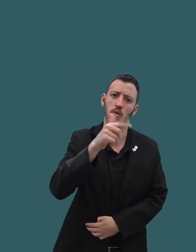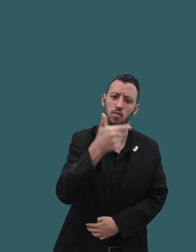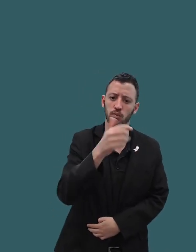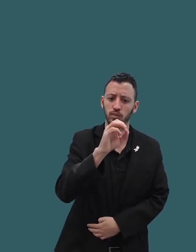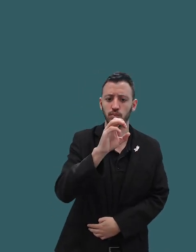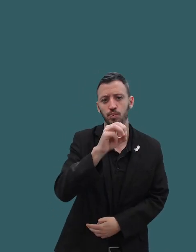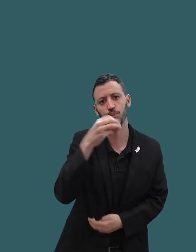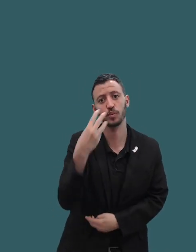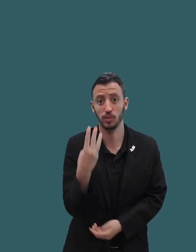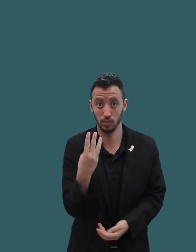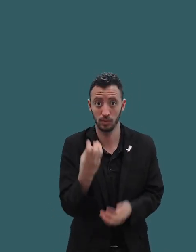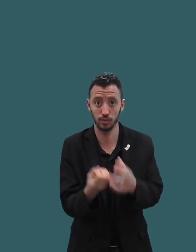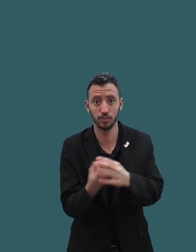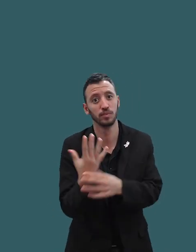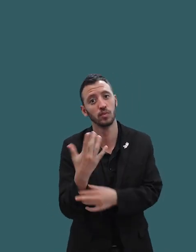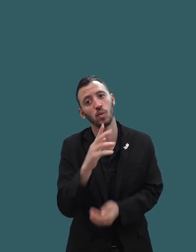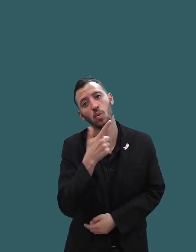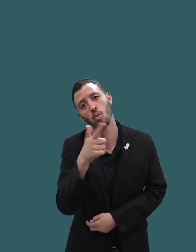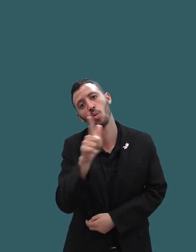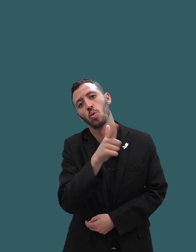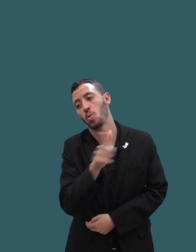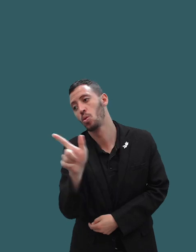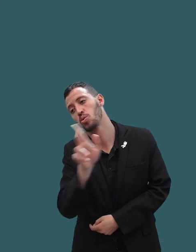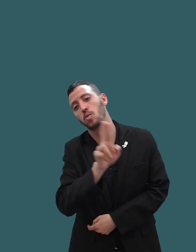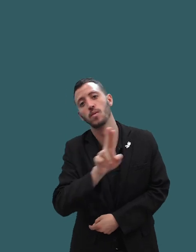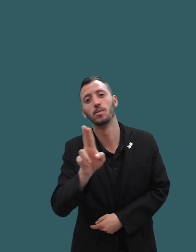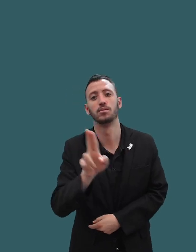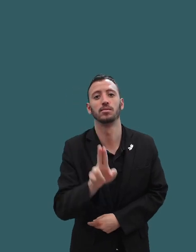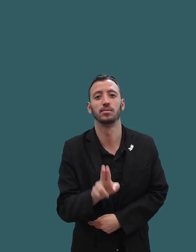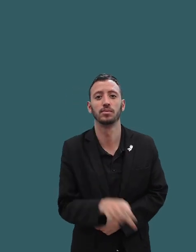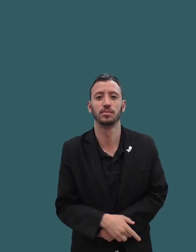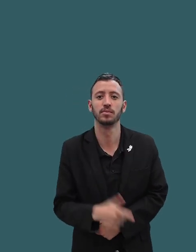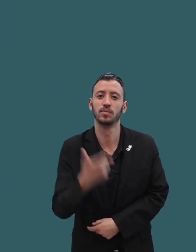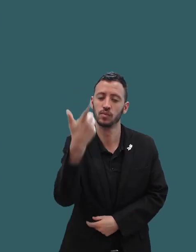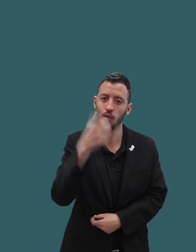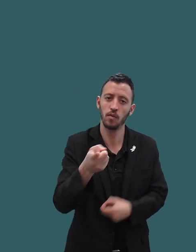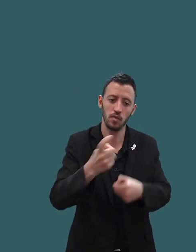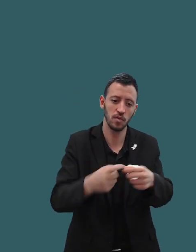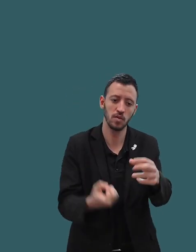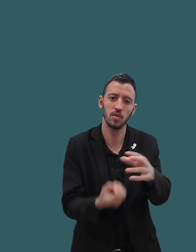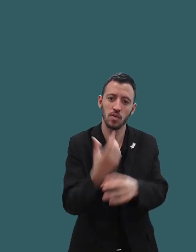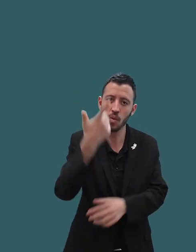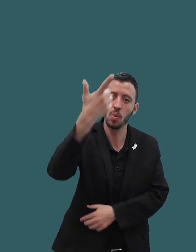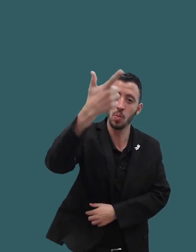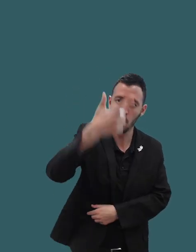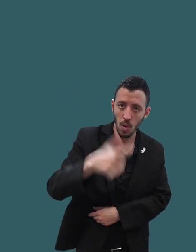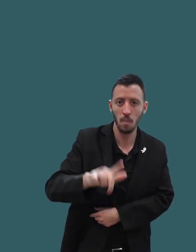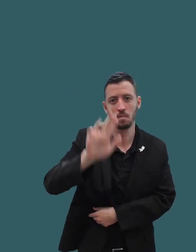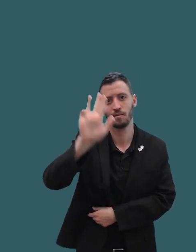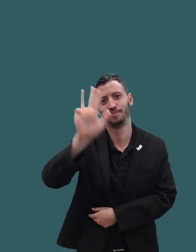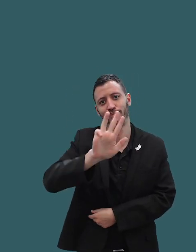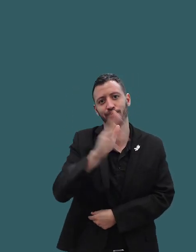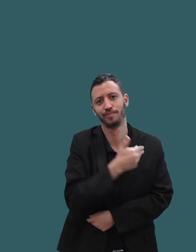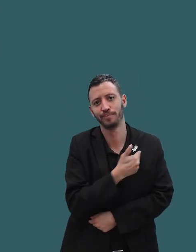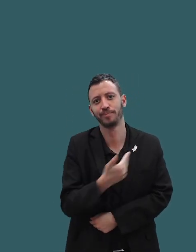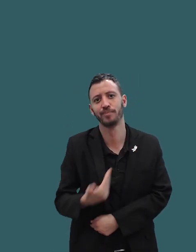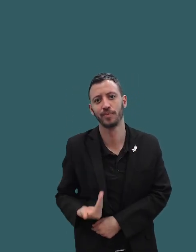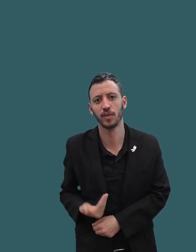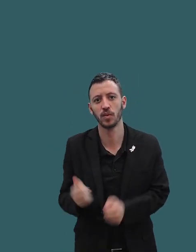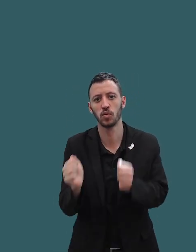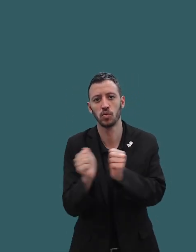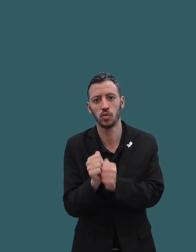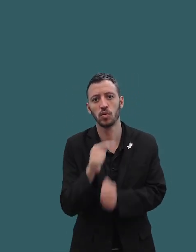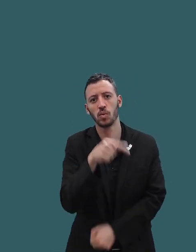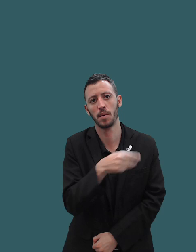2003, com outro nome. E ela ressurge também no governo do presidente Lula com a nossa ministra